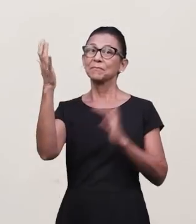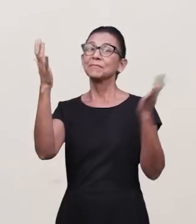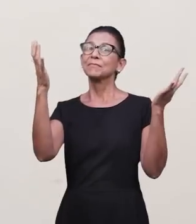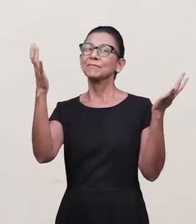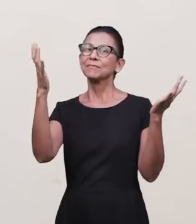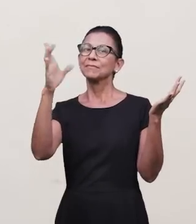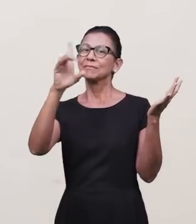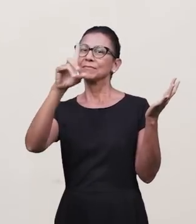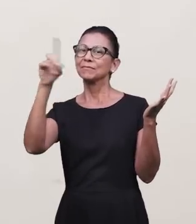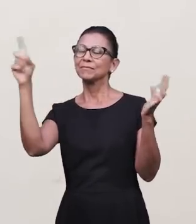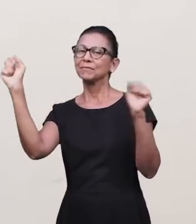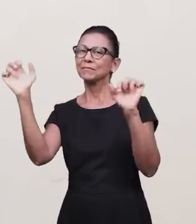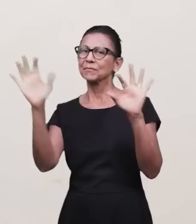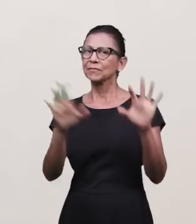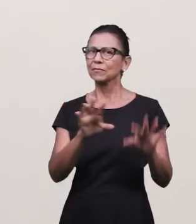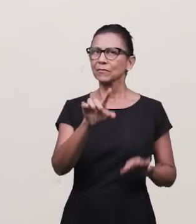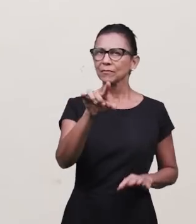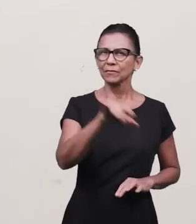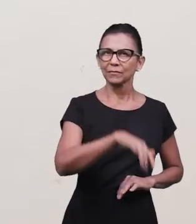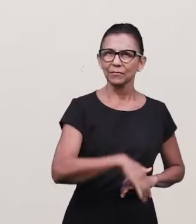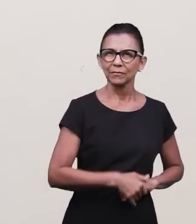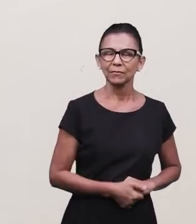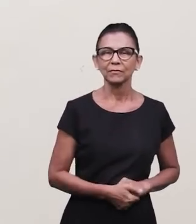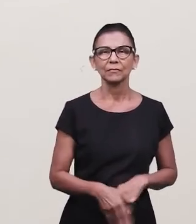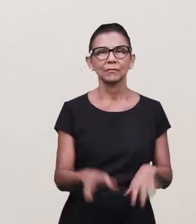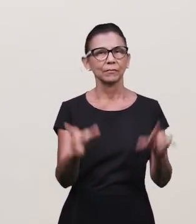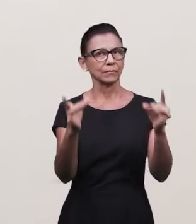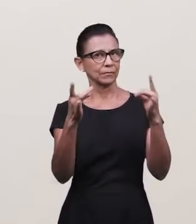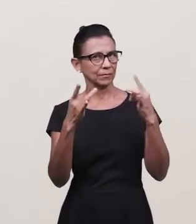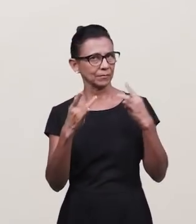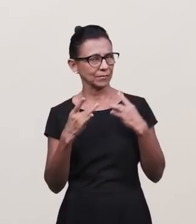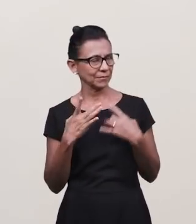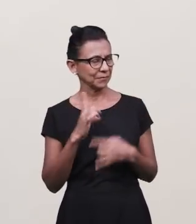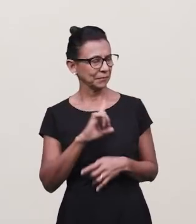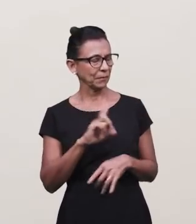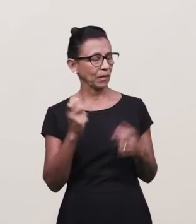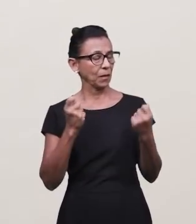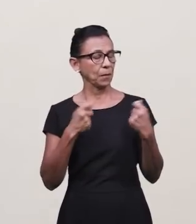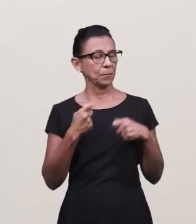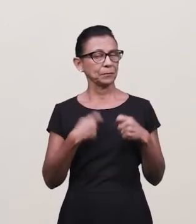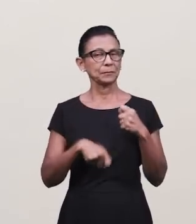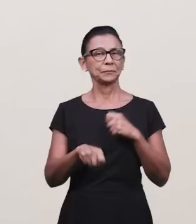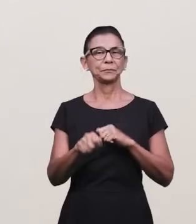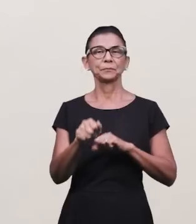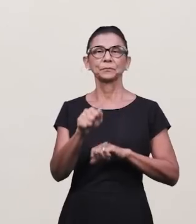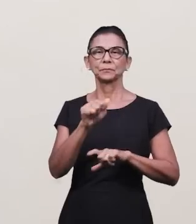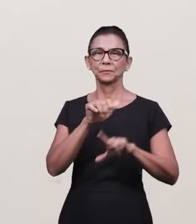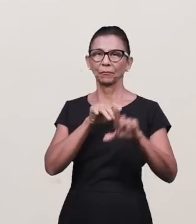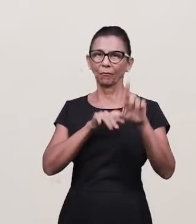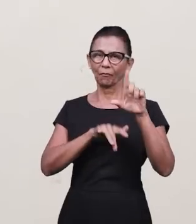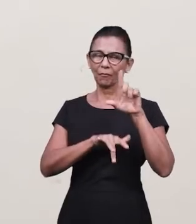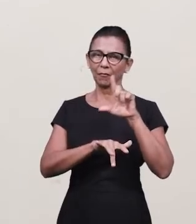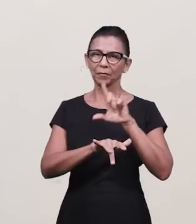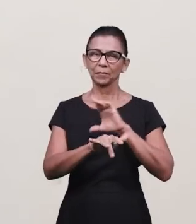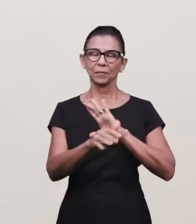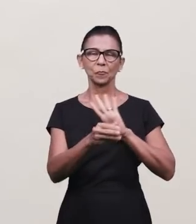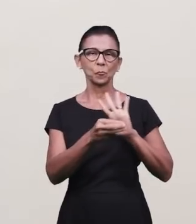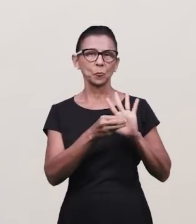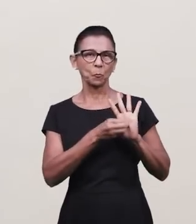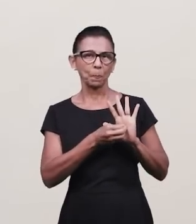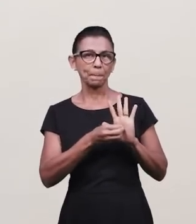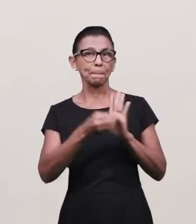Norte. E você, por favor, você não me abandona. Preciso que você compartilhe, curta,